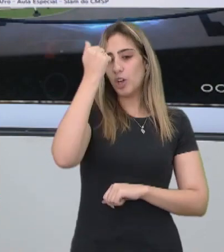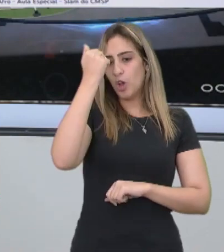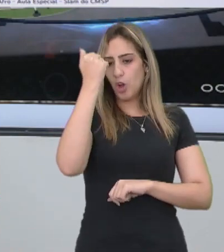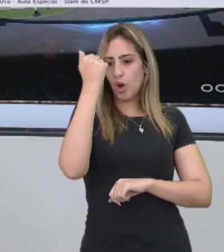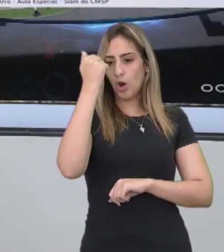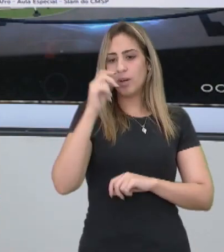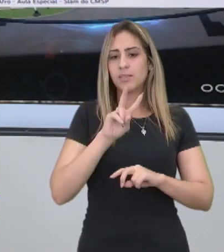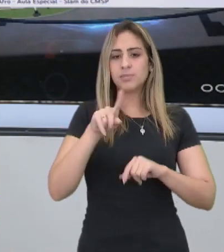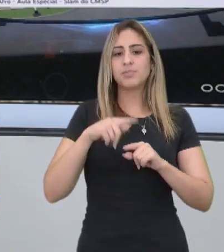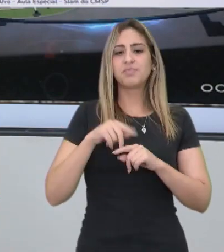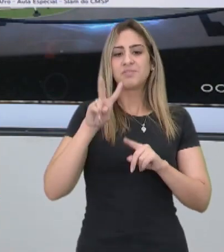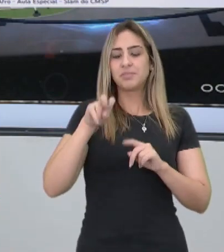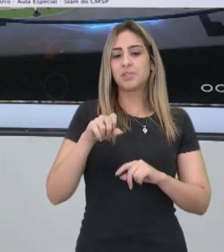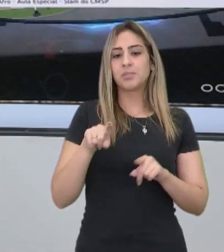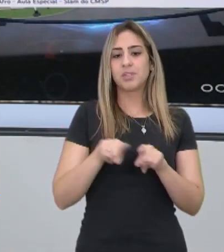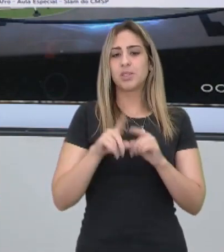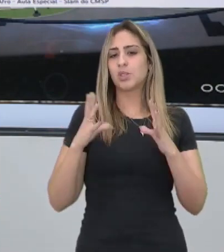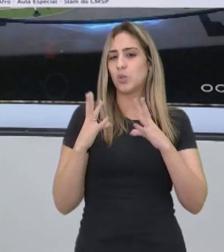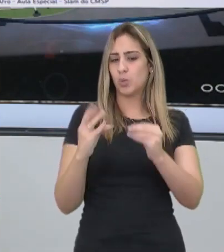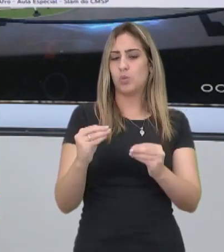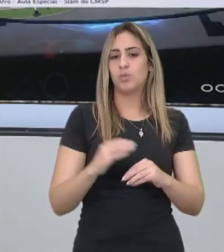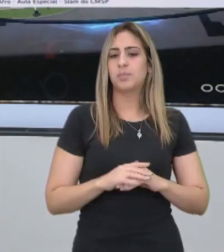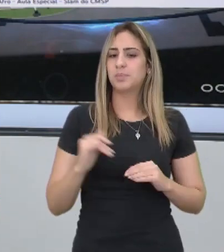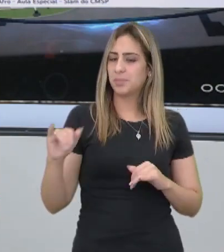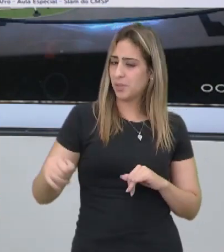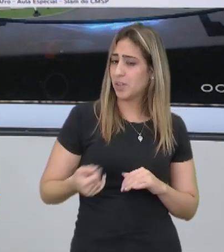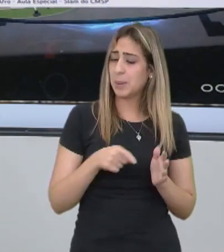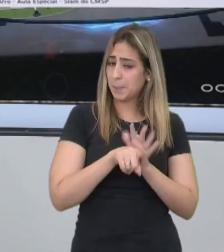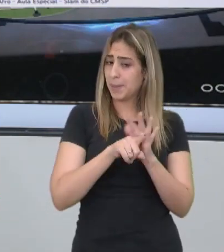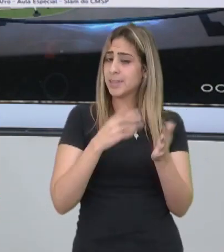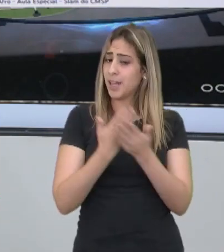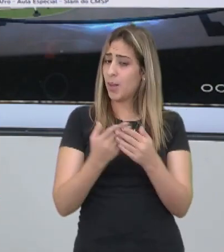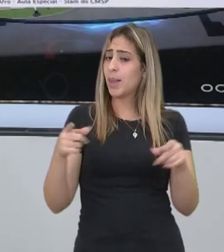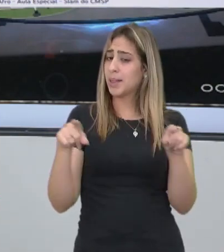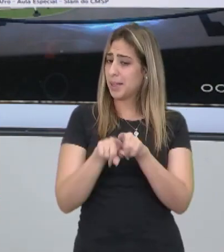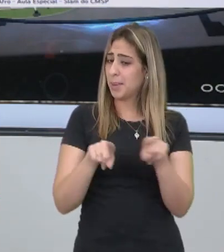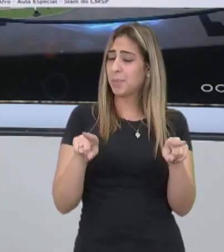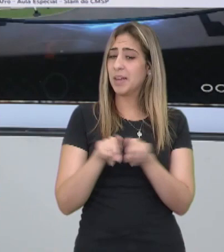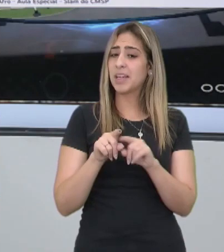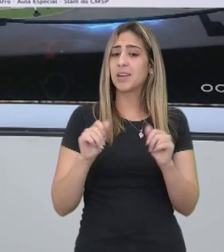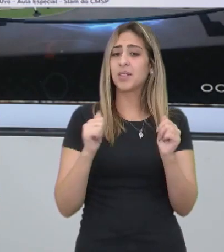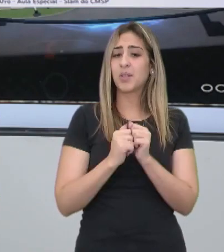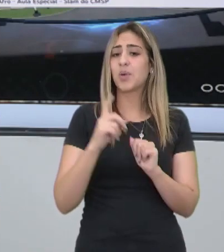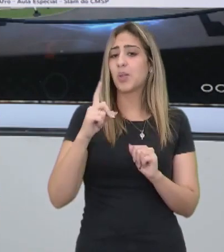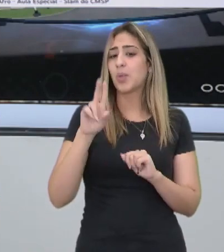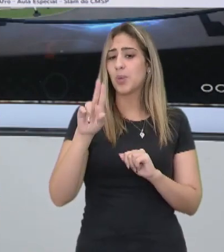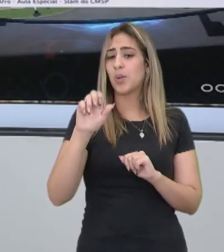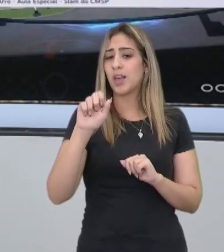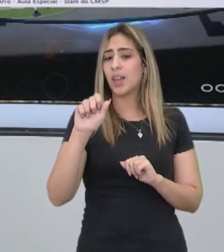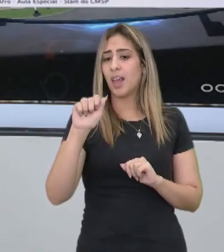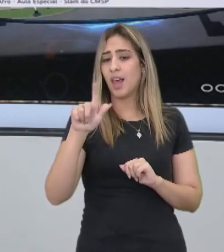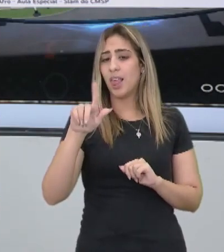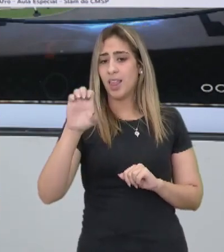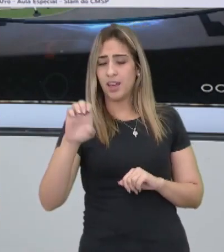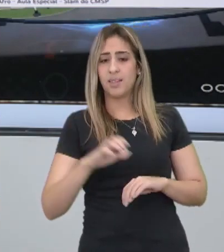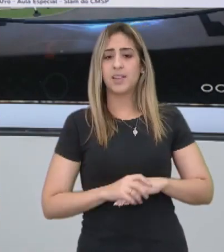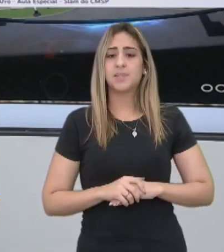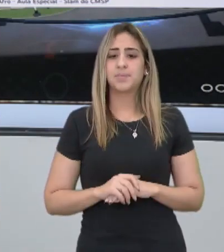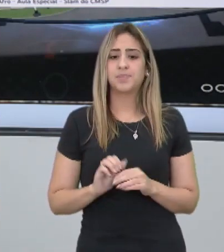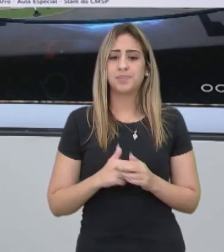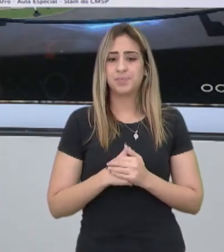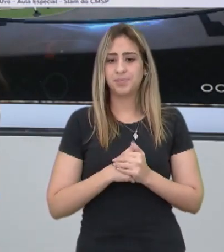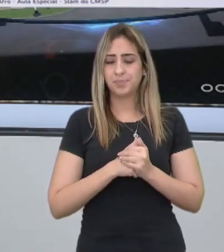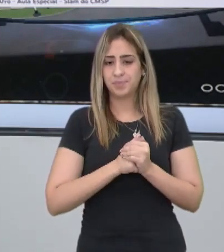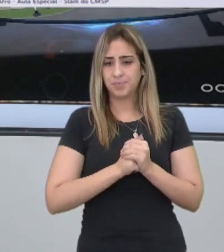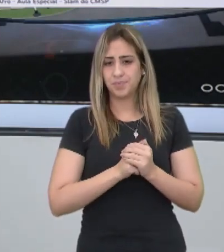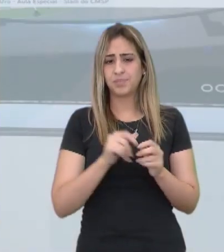sobre sertanejo. Foi bacana. Aproveite e pesquise essa aula também com o Du e a Lê, ok? Aqui